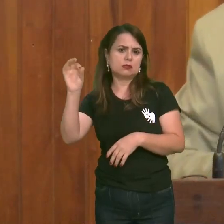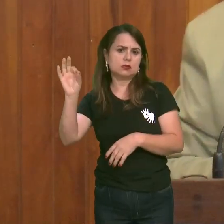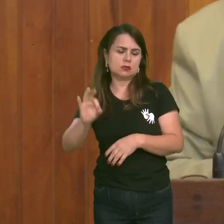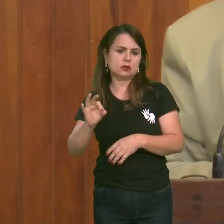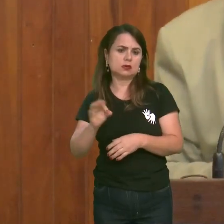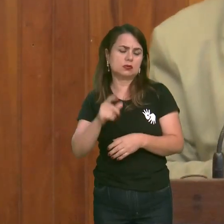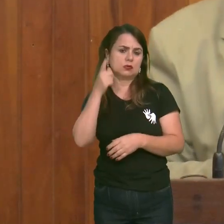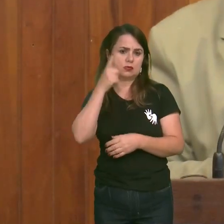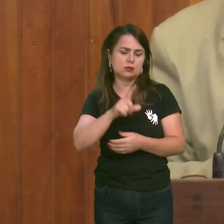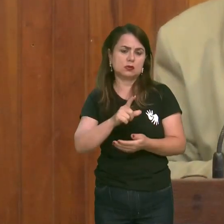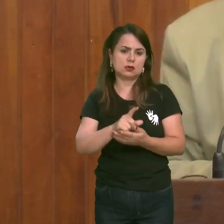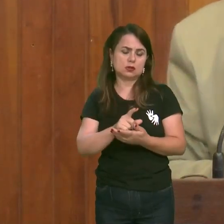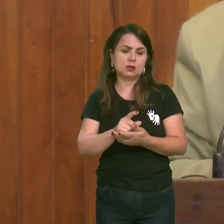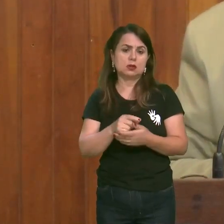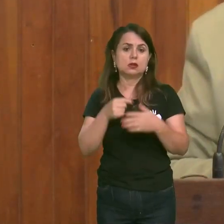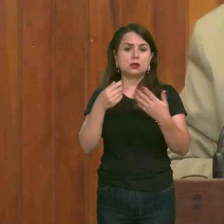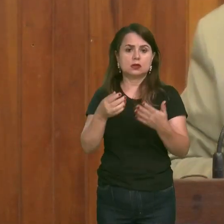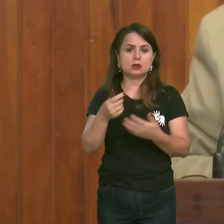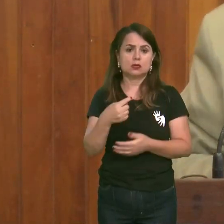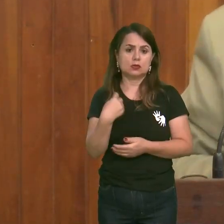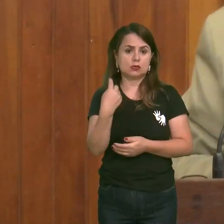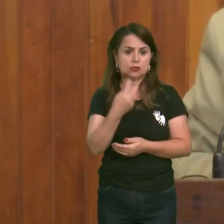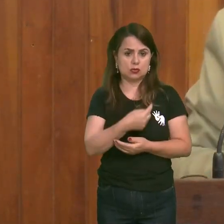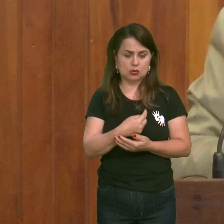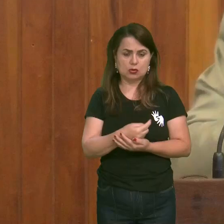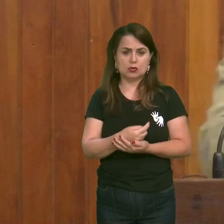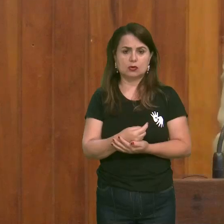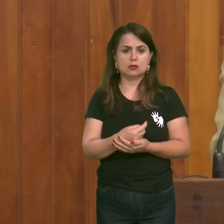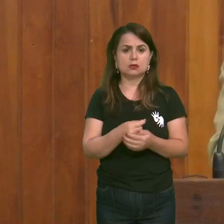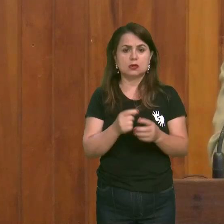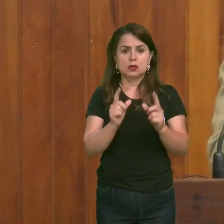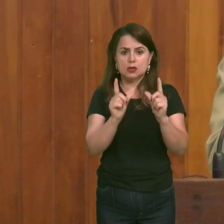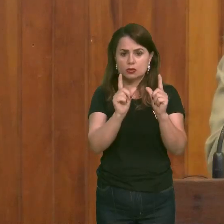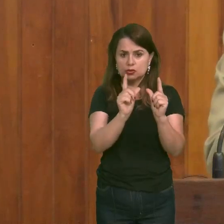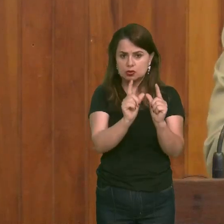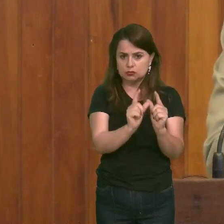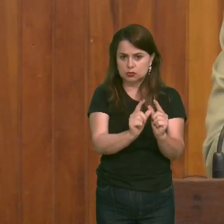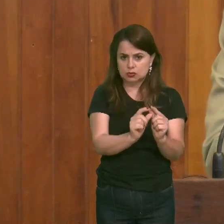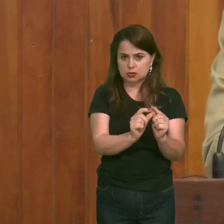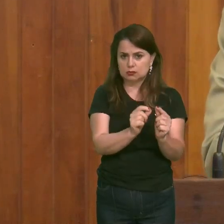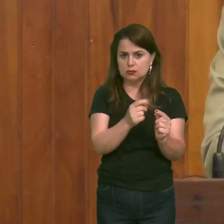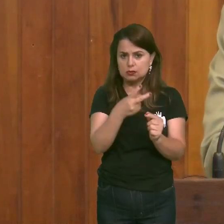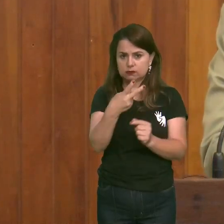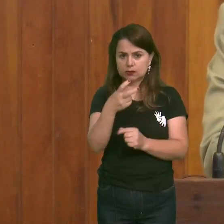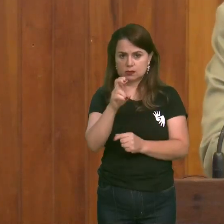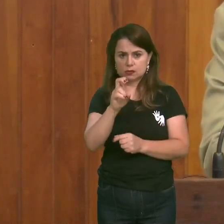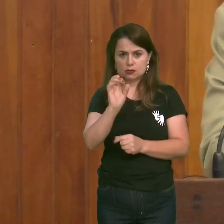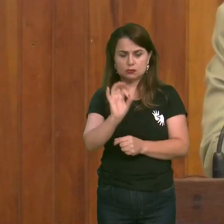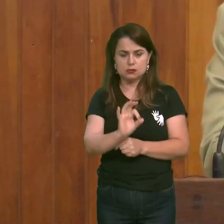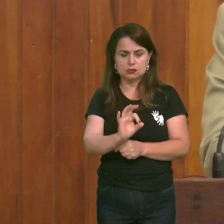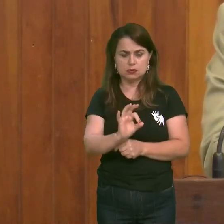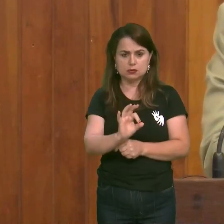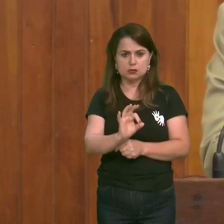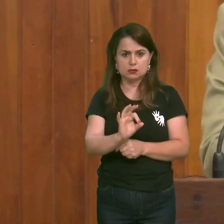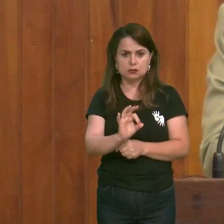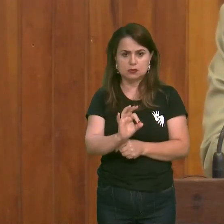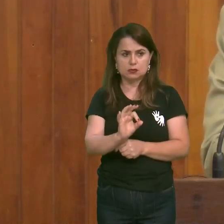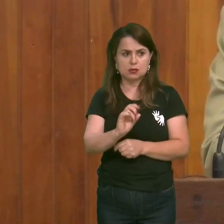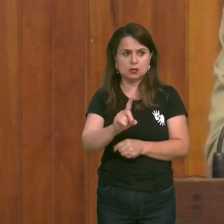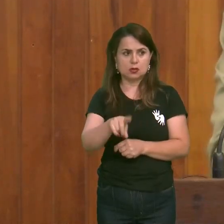aí nós reduzimos nós reduzimos para 25% depois